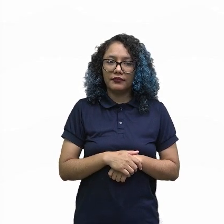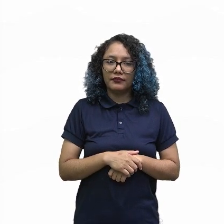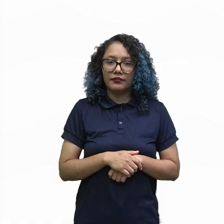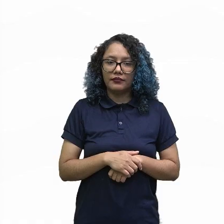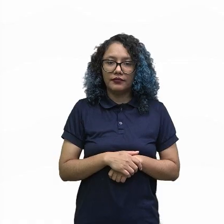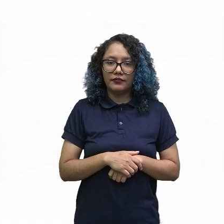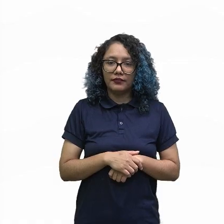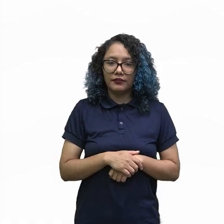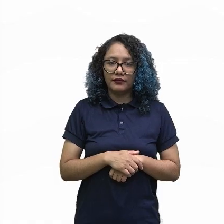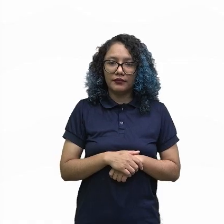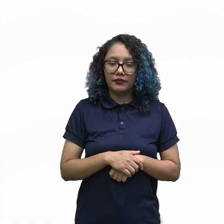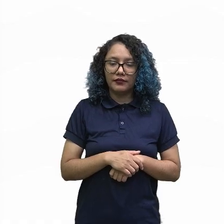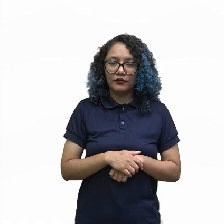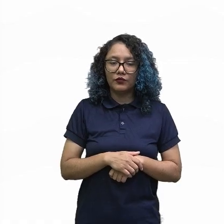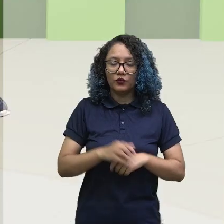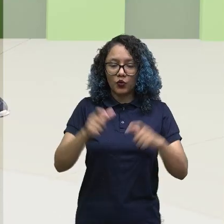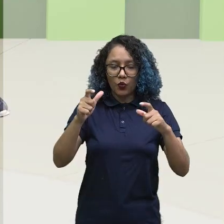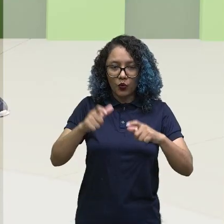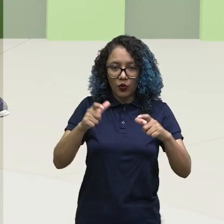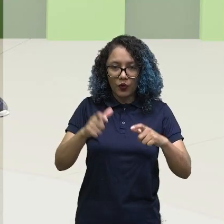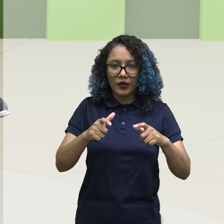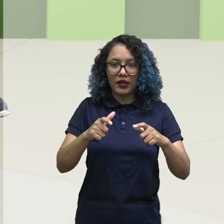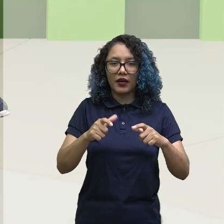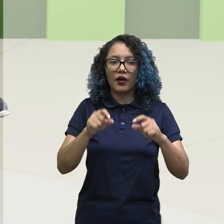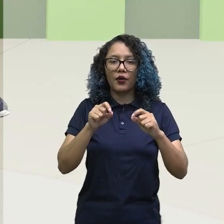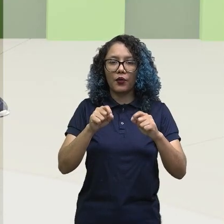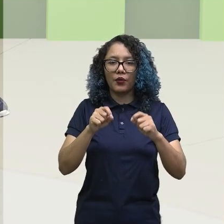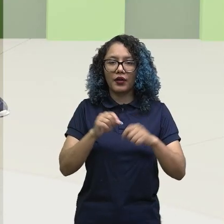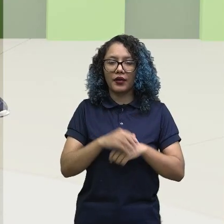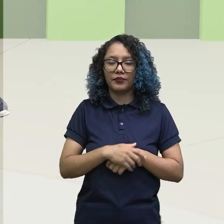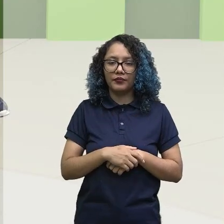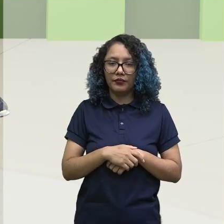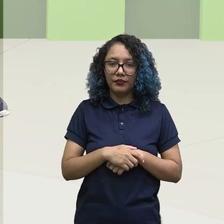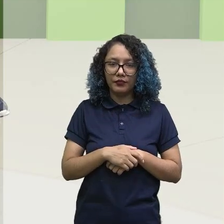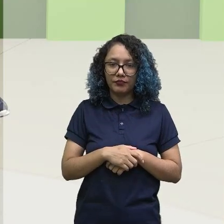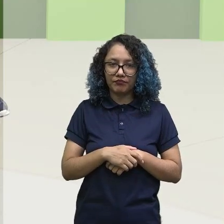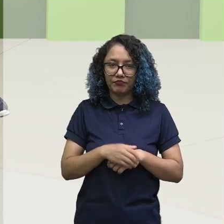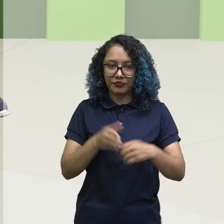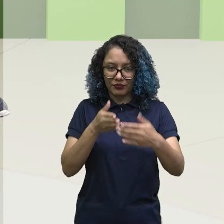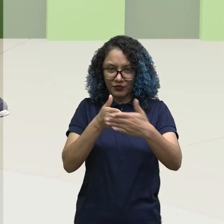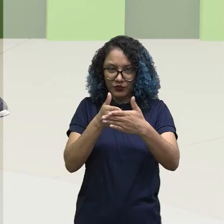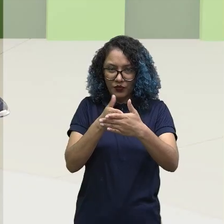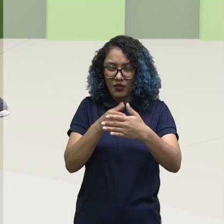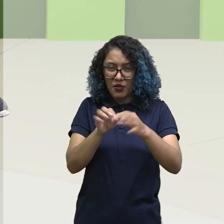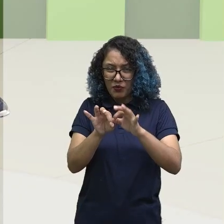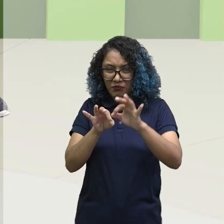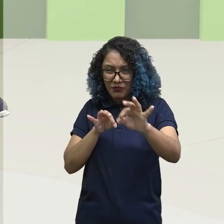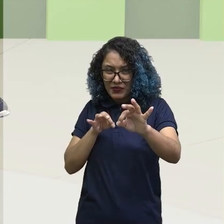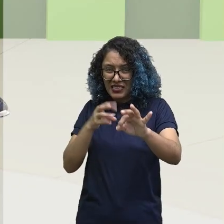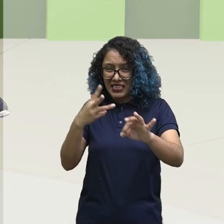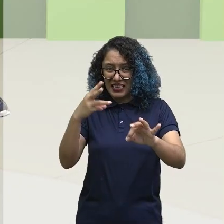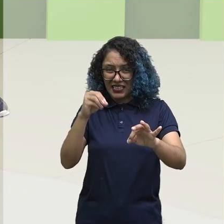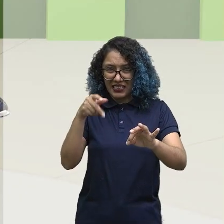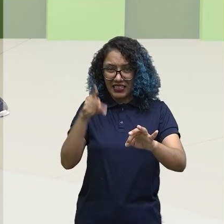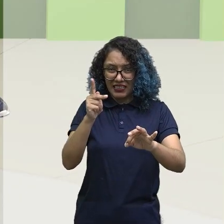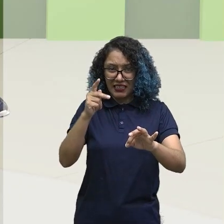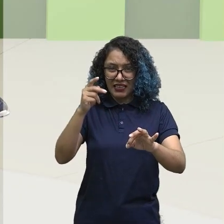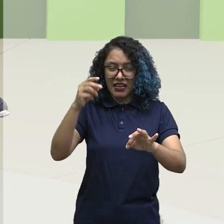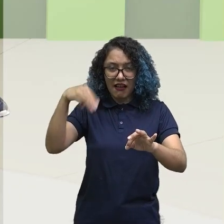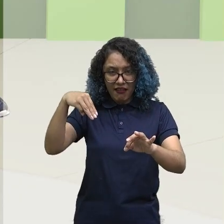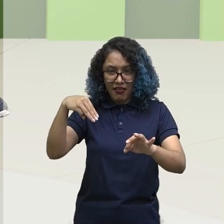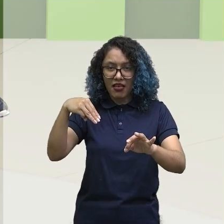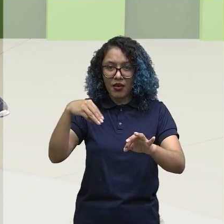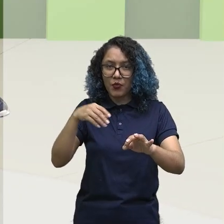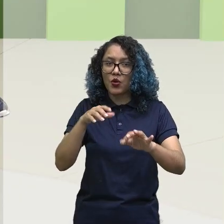uma zona de exclusão de 30 quilômetros. Ela ainda é controlada, então